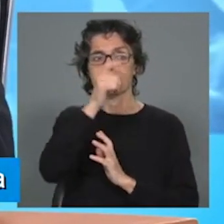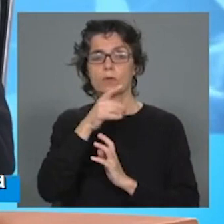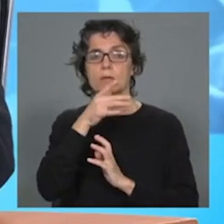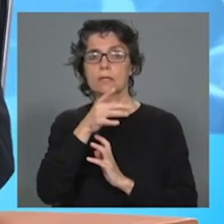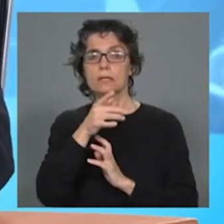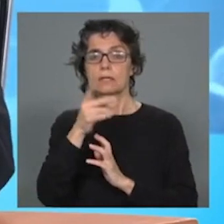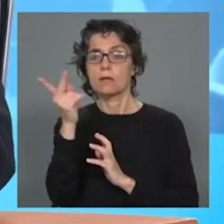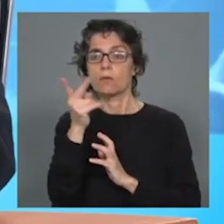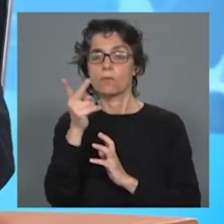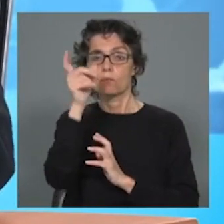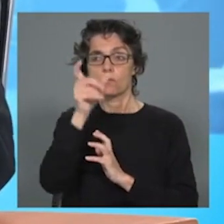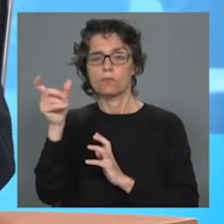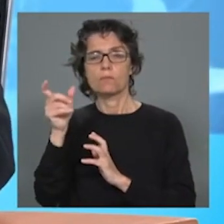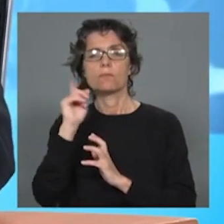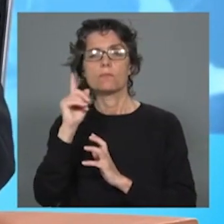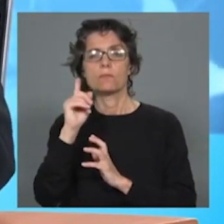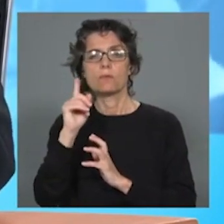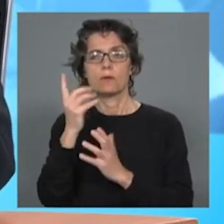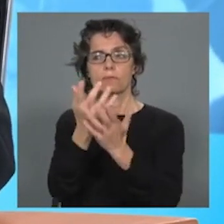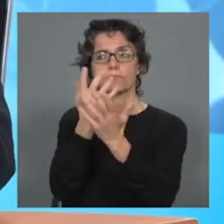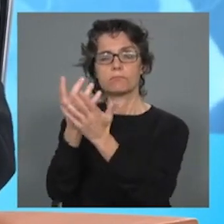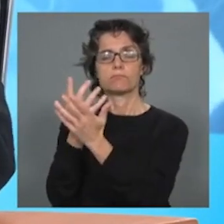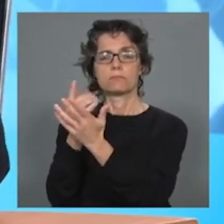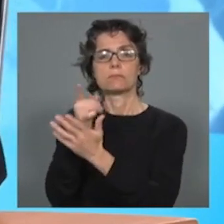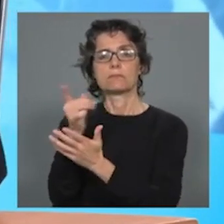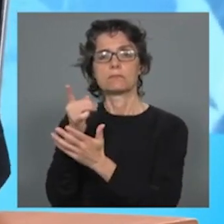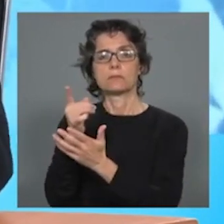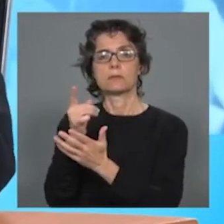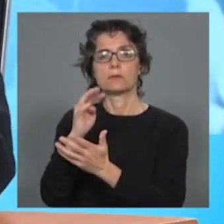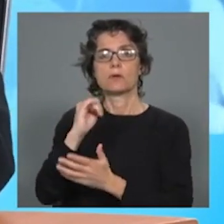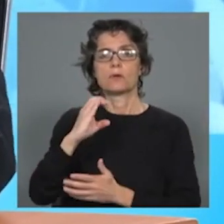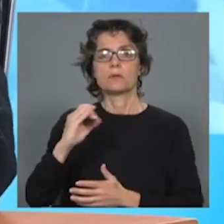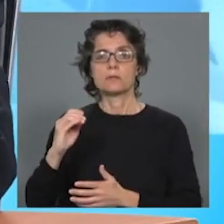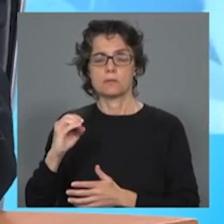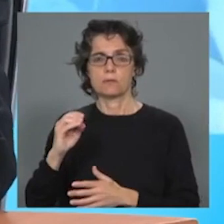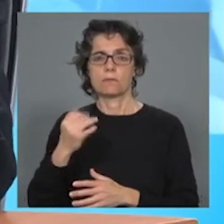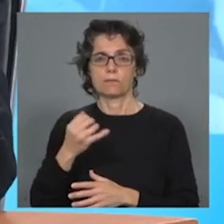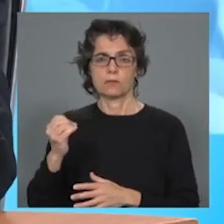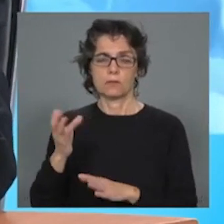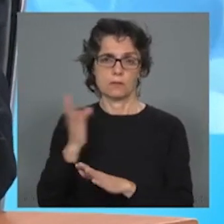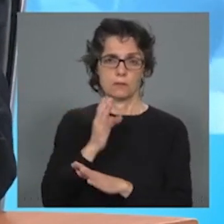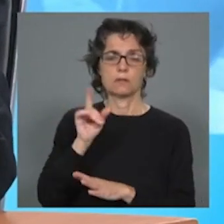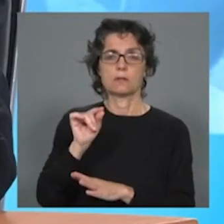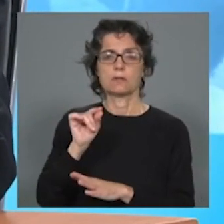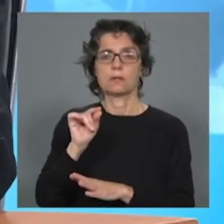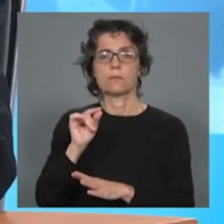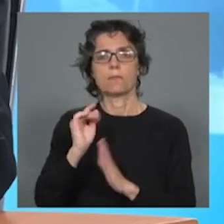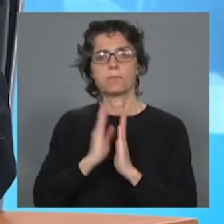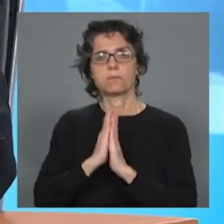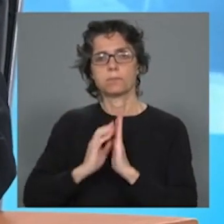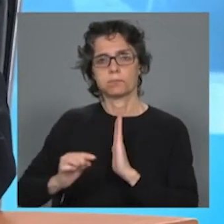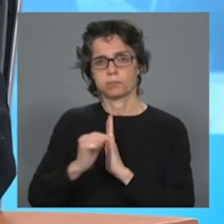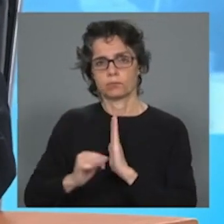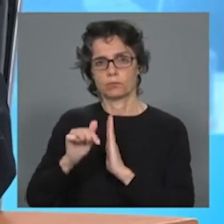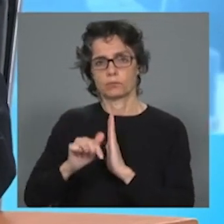como dois faróis que nos são dados para o século XX, na altura, e a Igreja que somos, que